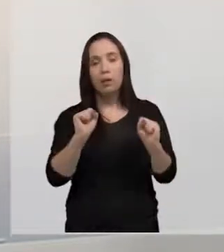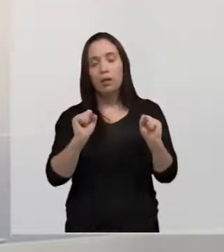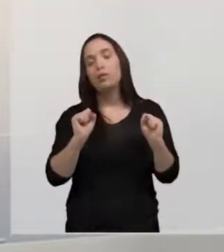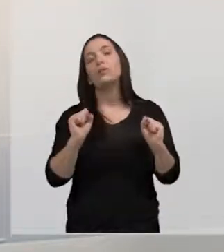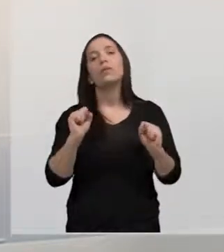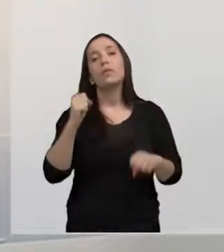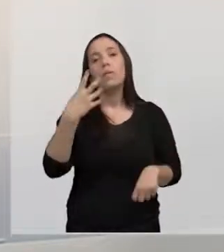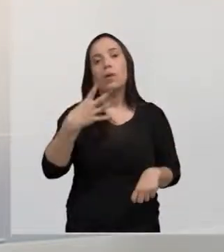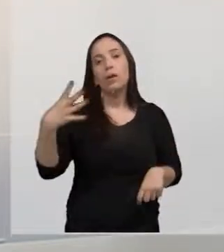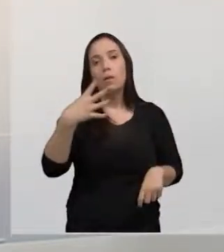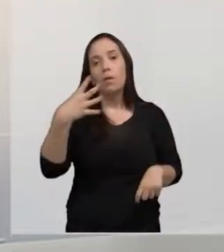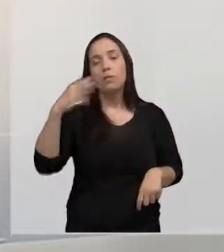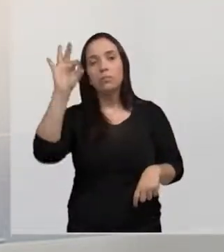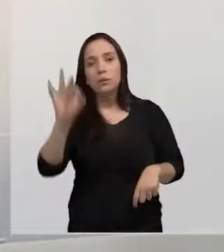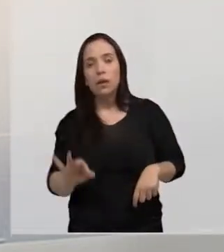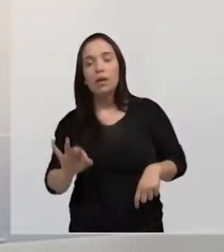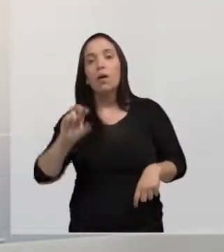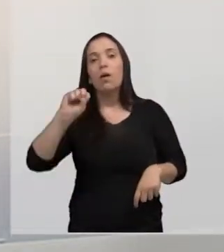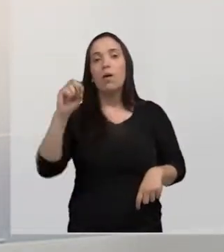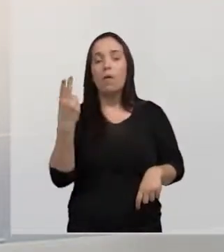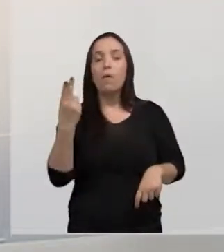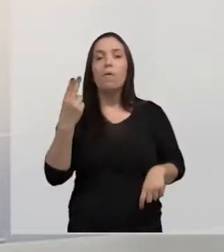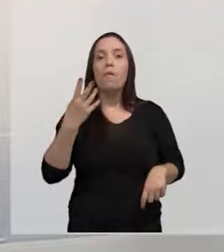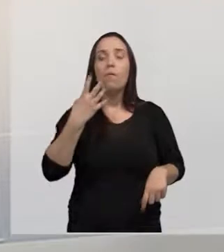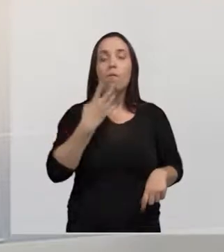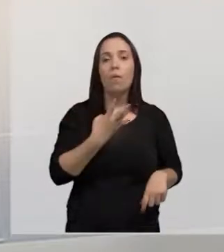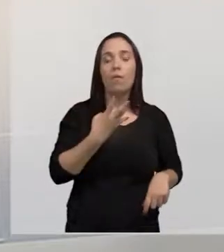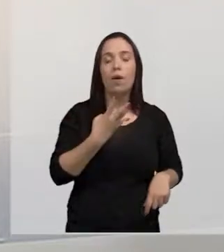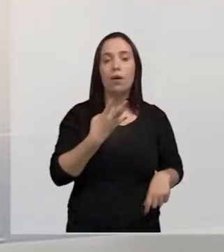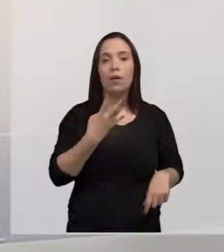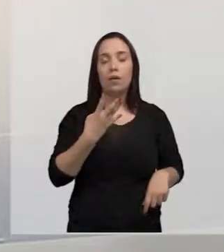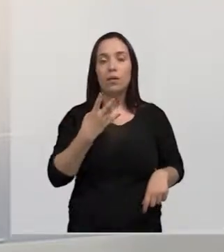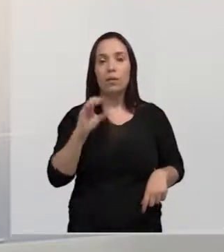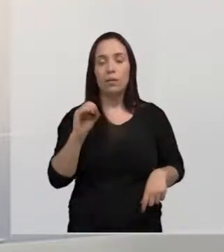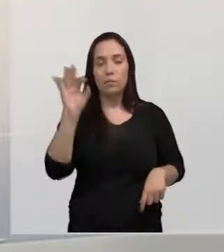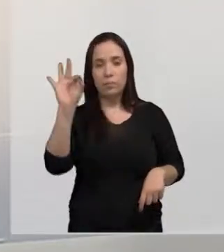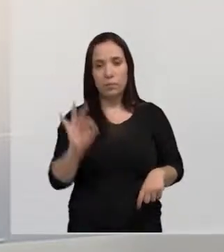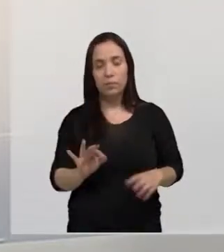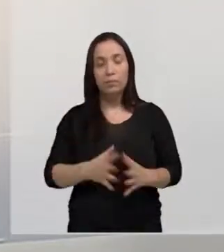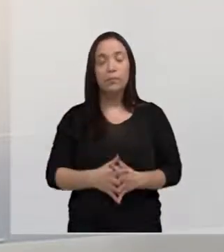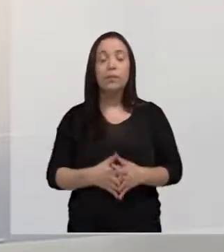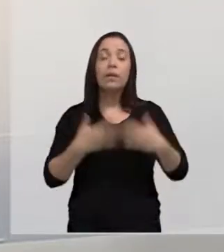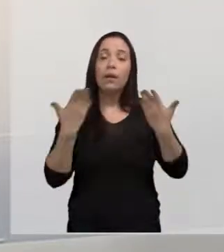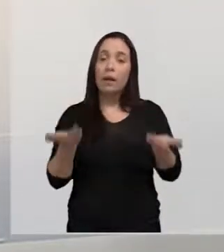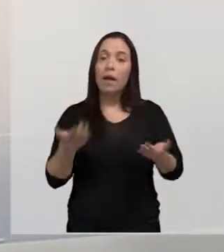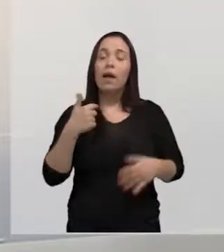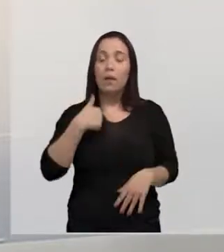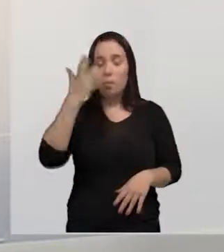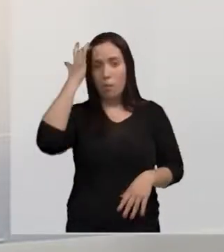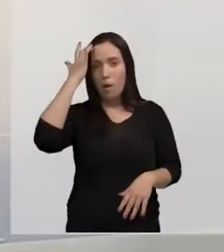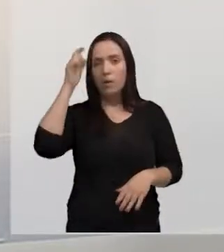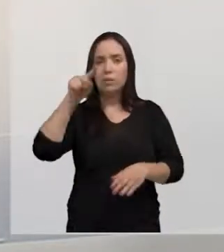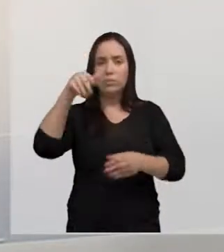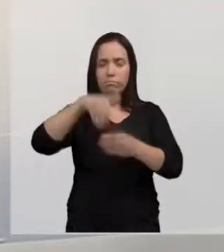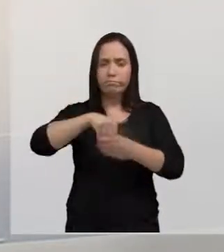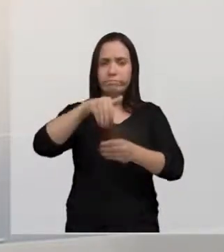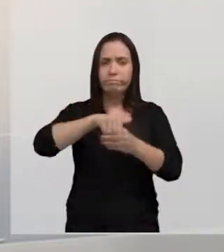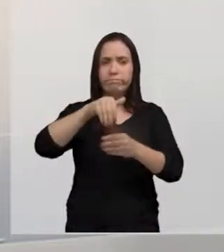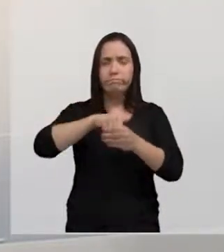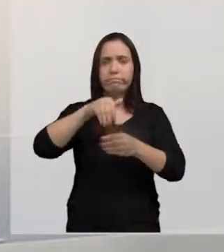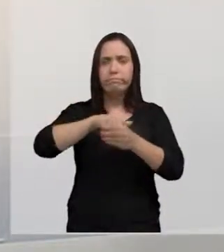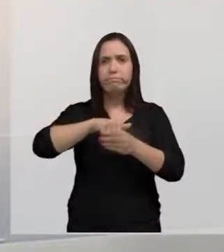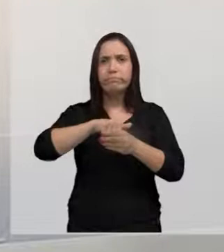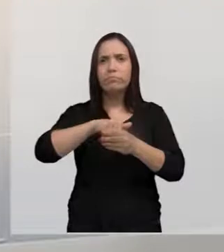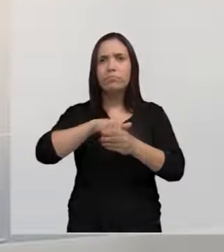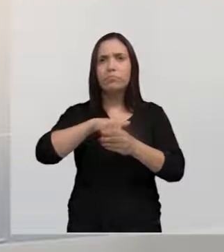no máximo e 40% no mínimo. Eu acho que é uma eleição que, literalmente, o